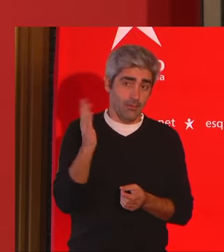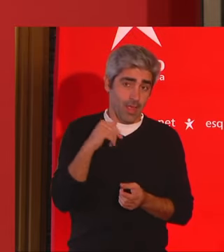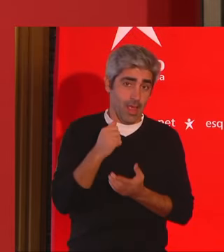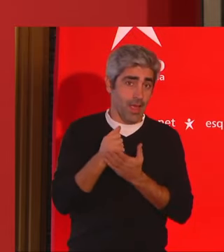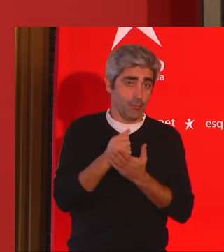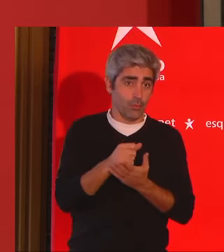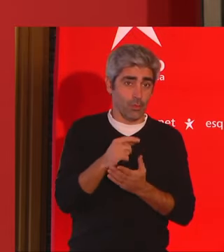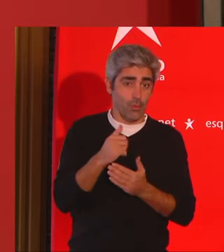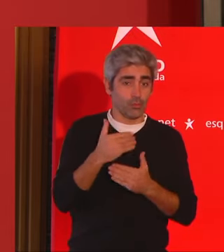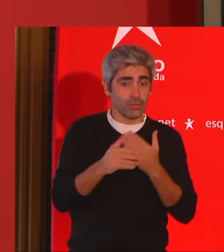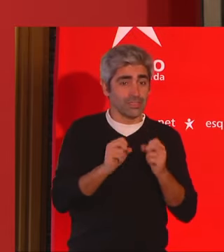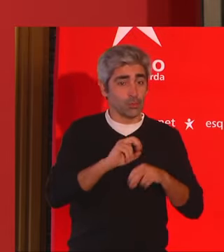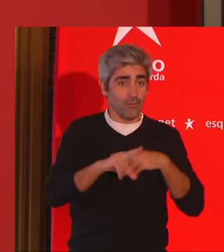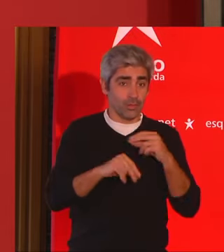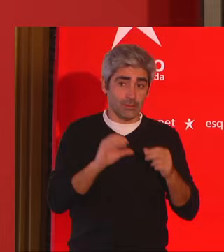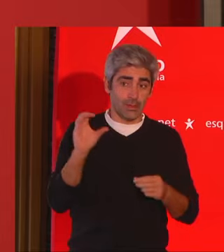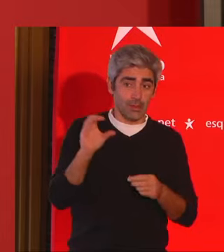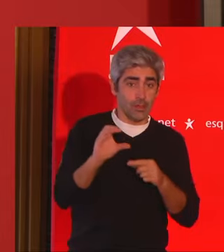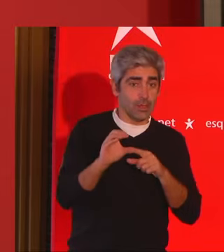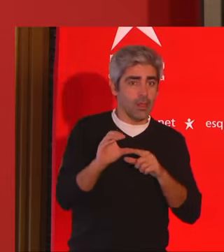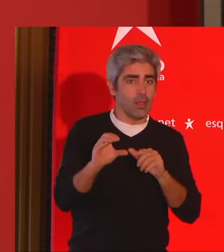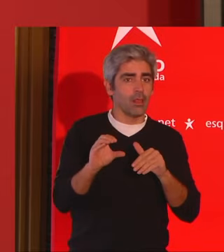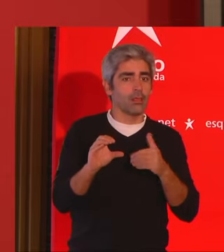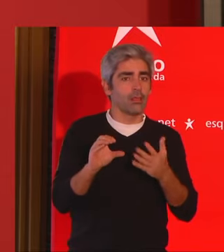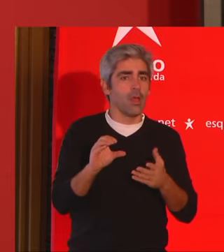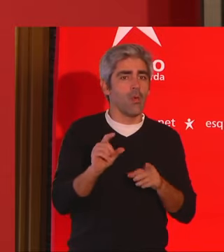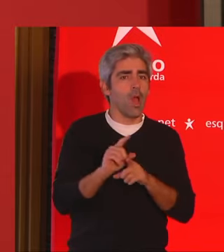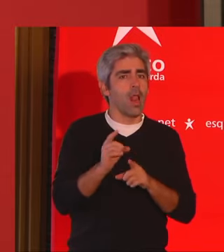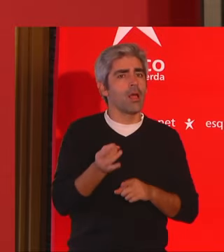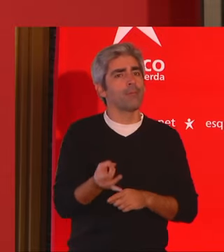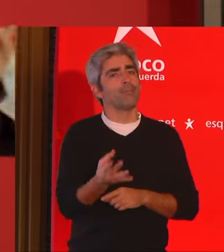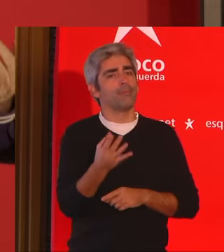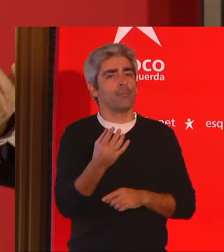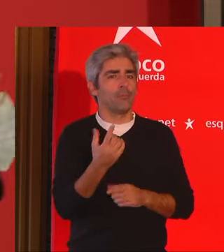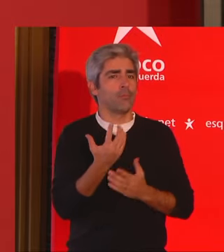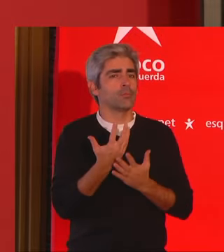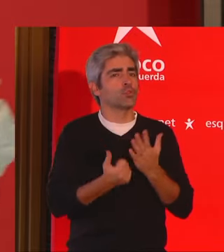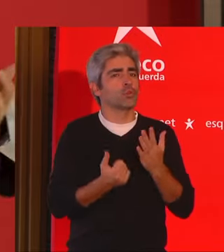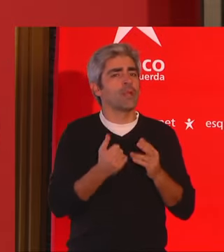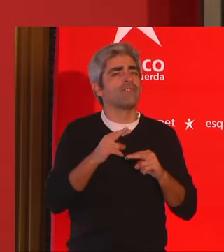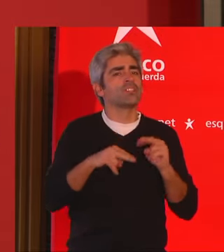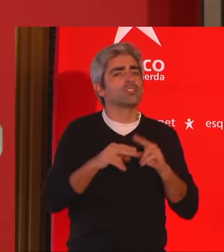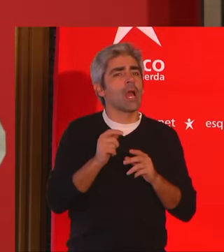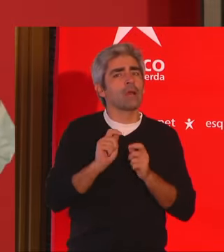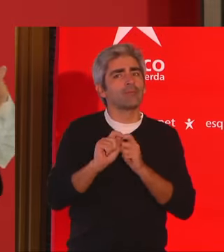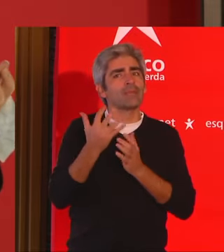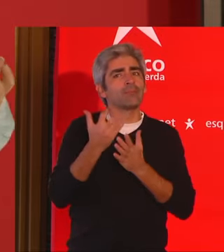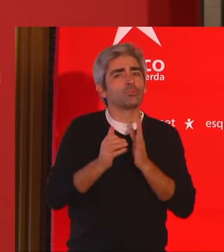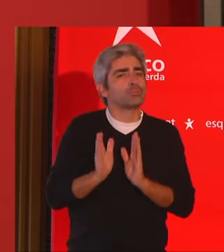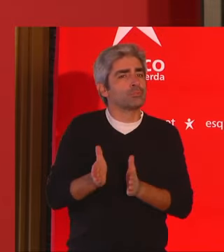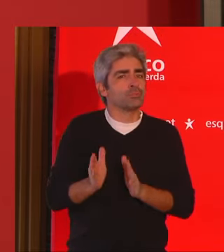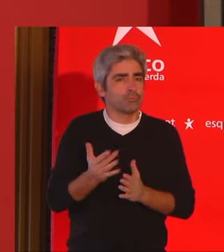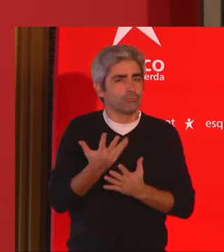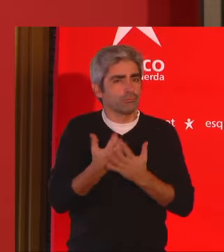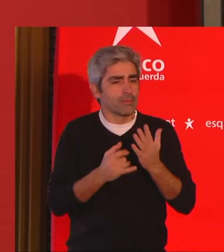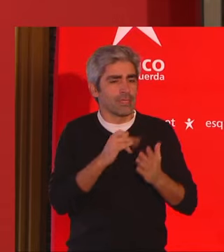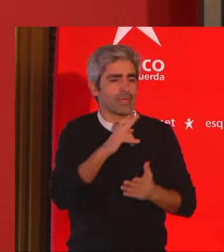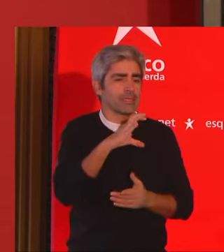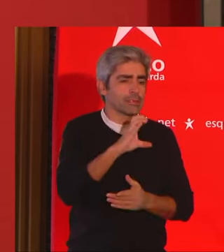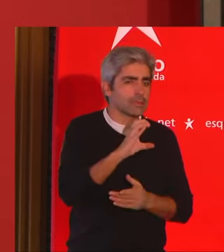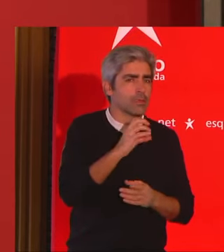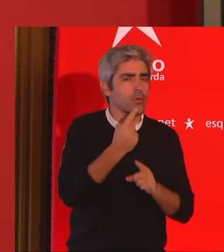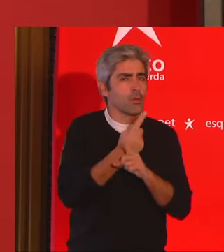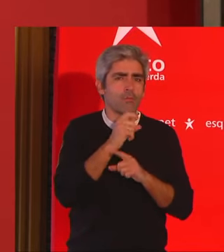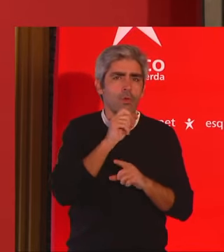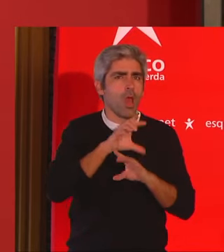esses processos de inovação borlas fiscais, descontos fiscais, benefícios fiscais em termos de IRC, que podem ir